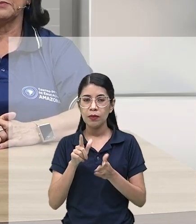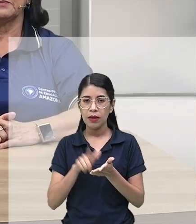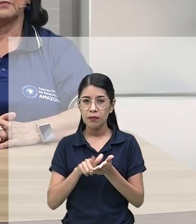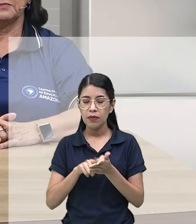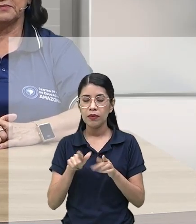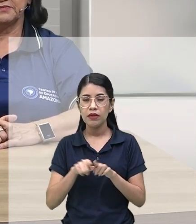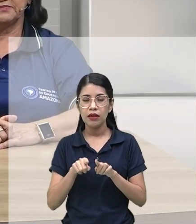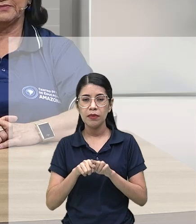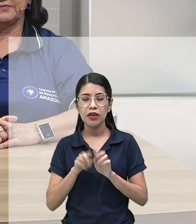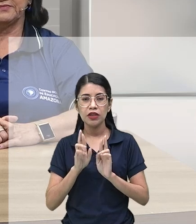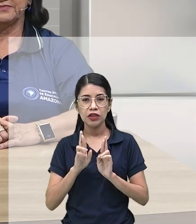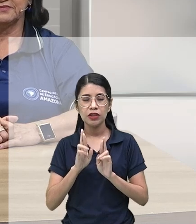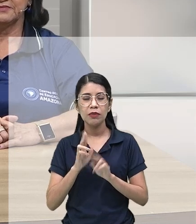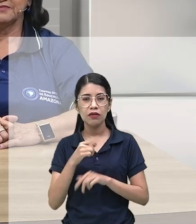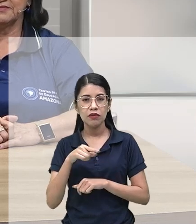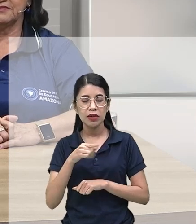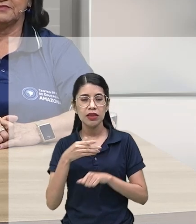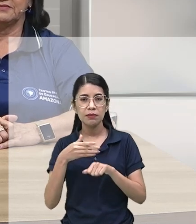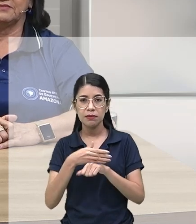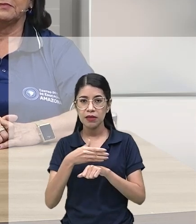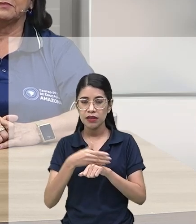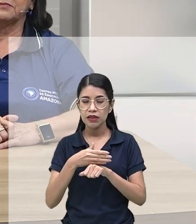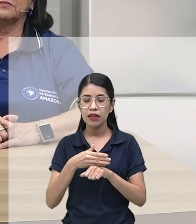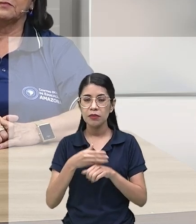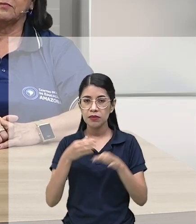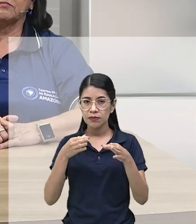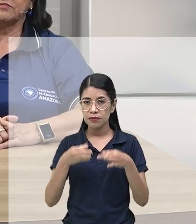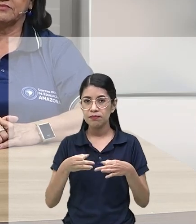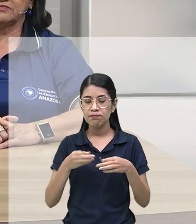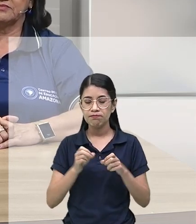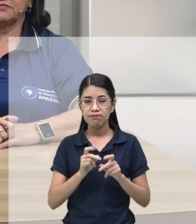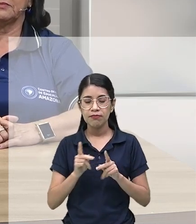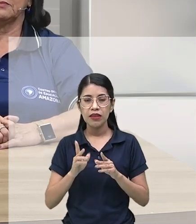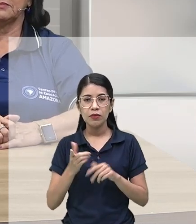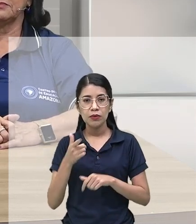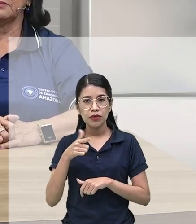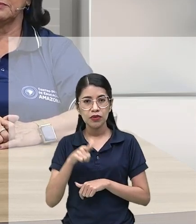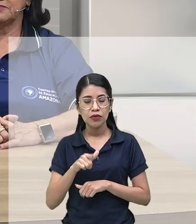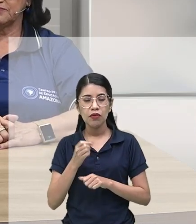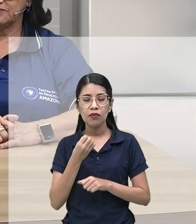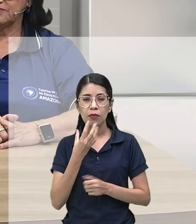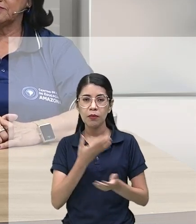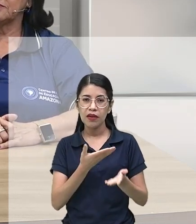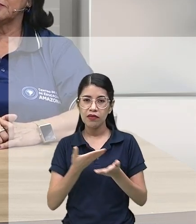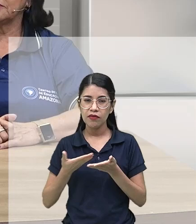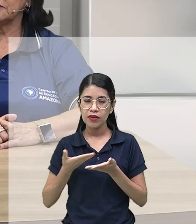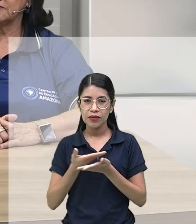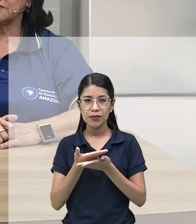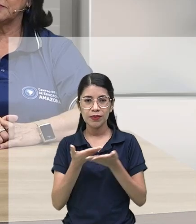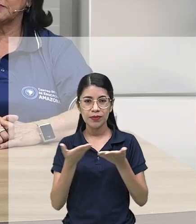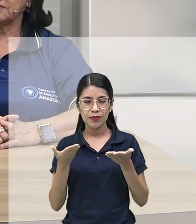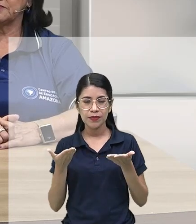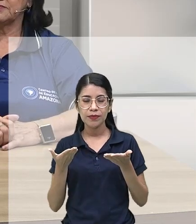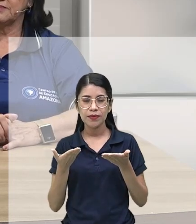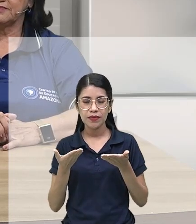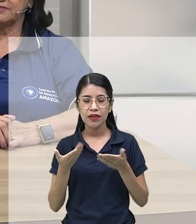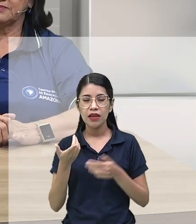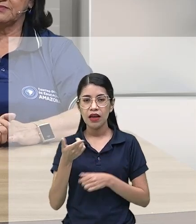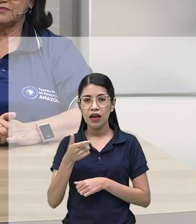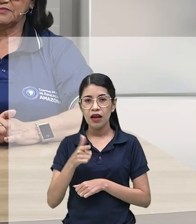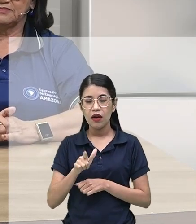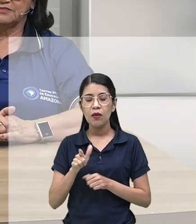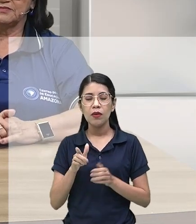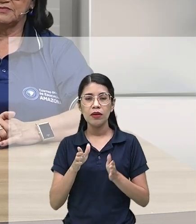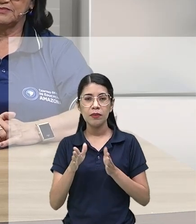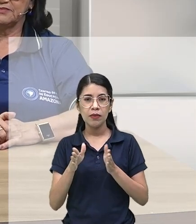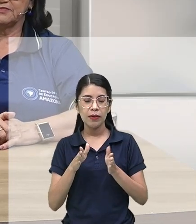com a participação ativa de todos vocês. Então, mais uma vez, sejam bem-vindos aí a mais